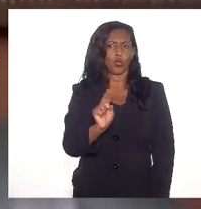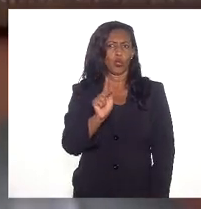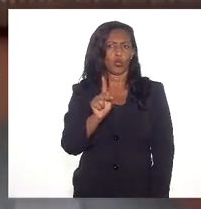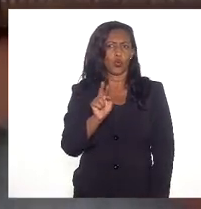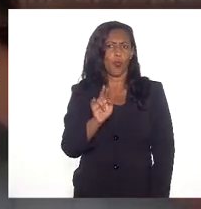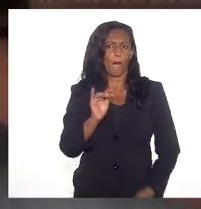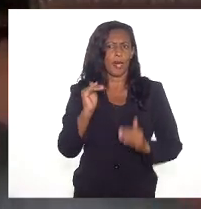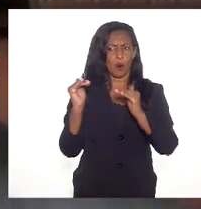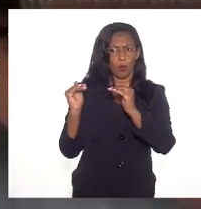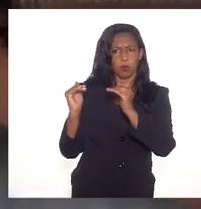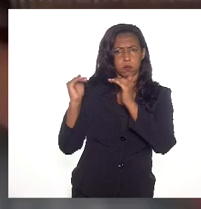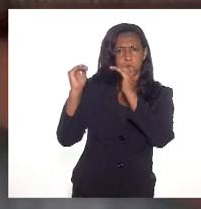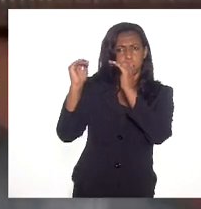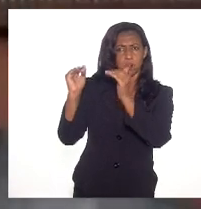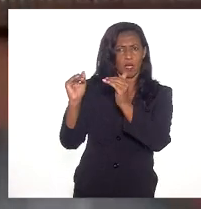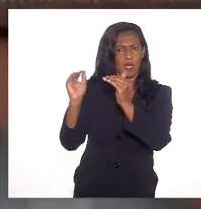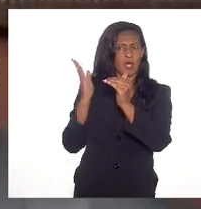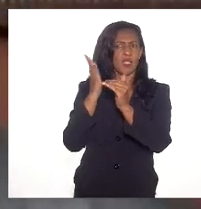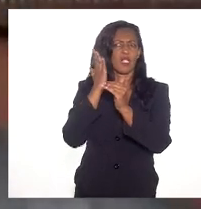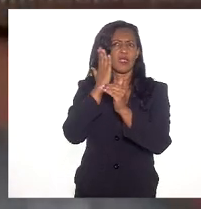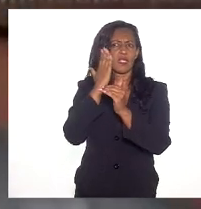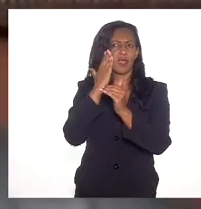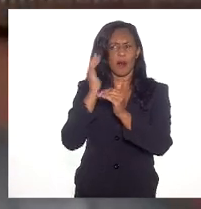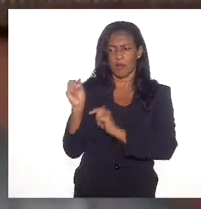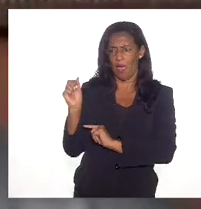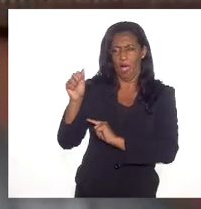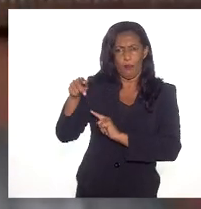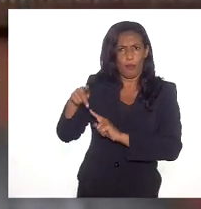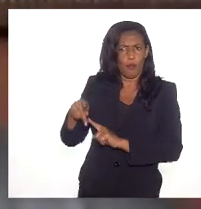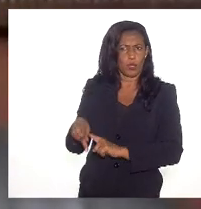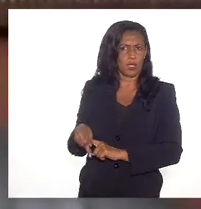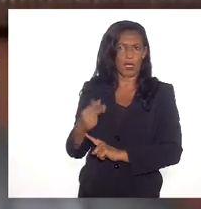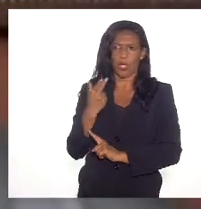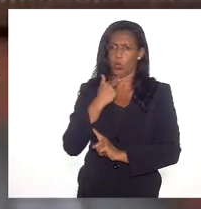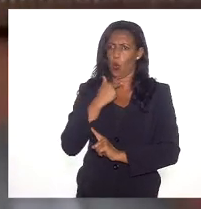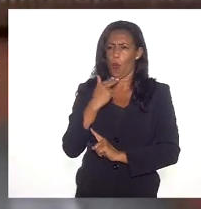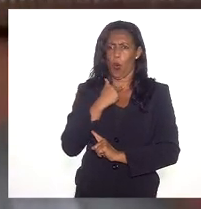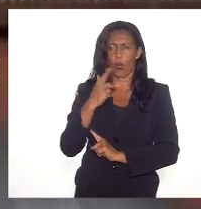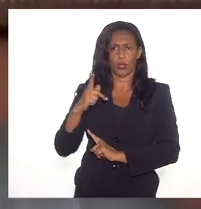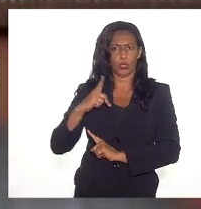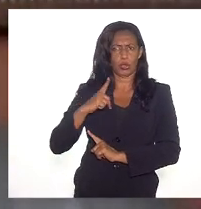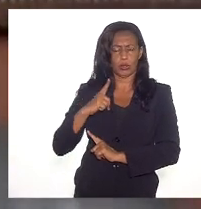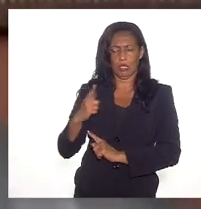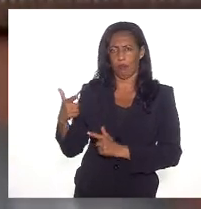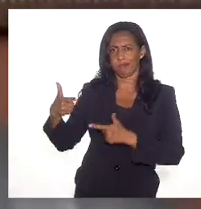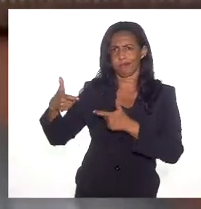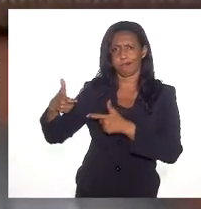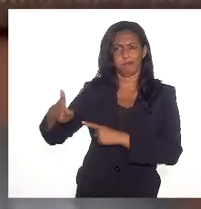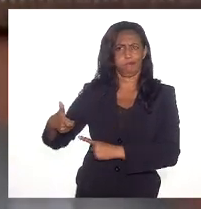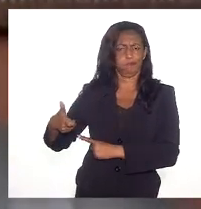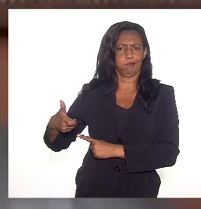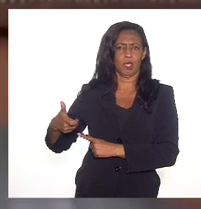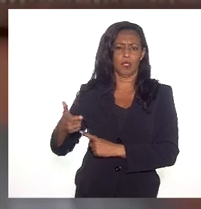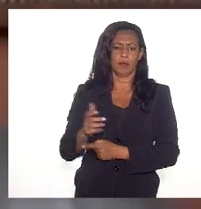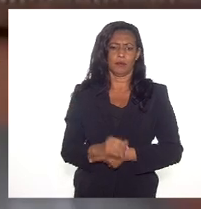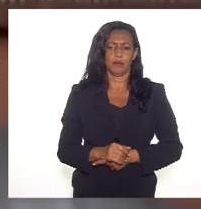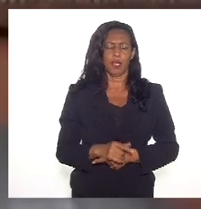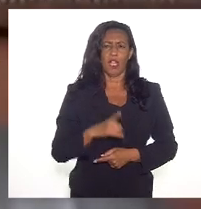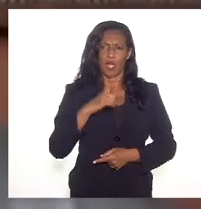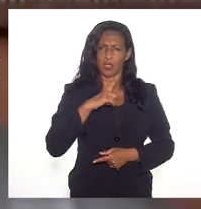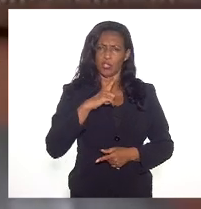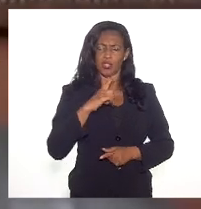aposentados não podem ter acesso ao porte de arma. Então, a gente tem uma discussão profunda na sociedade sobre essa